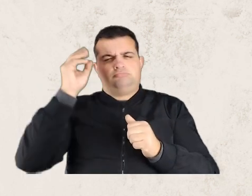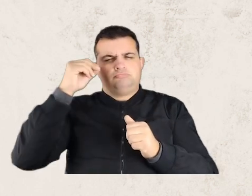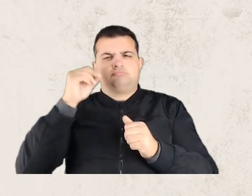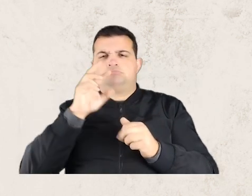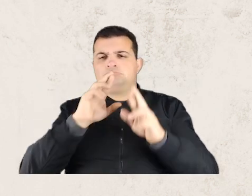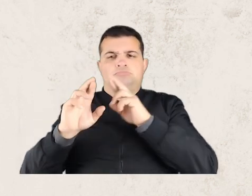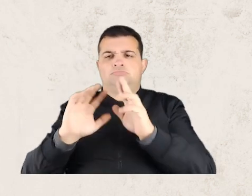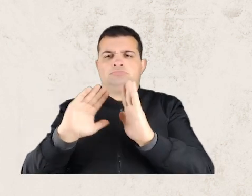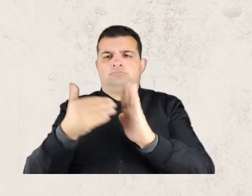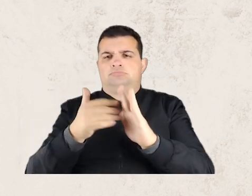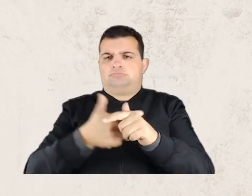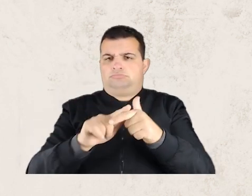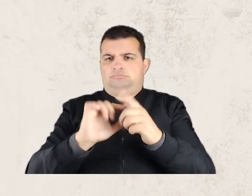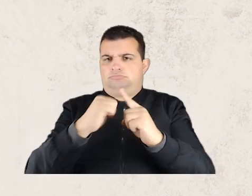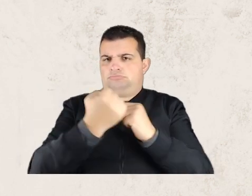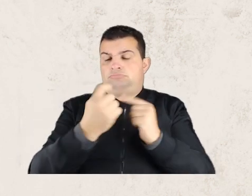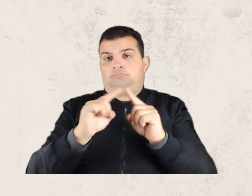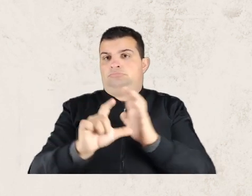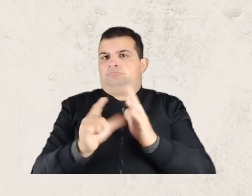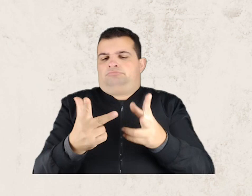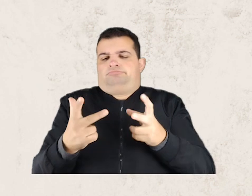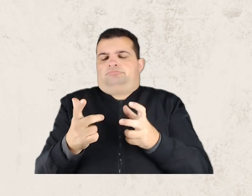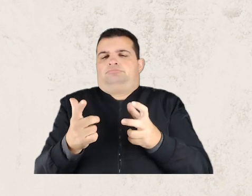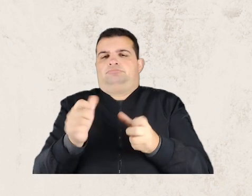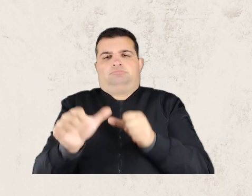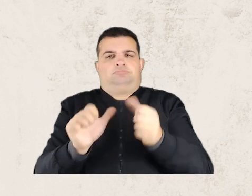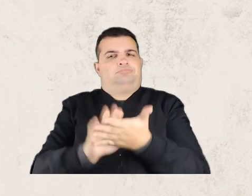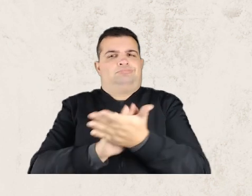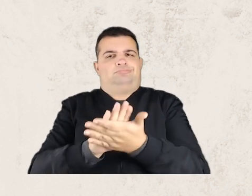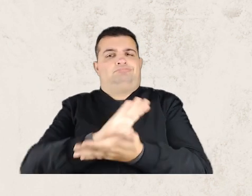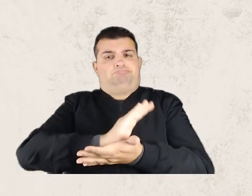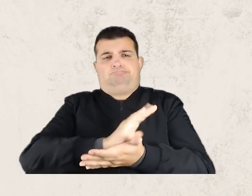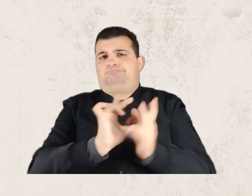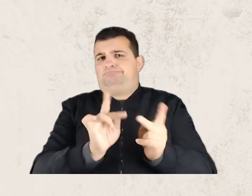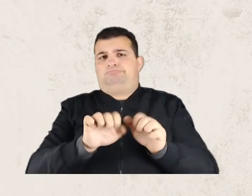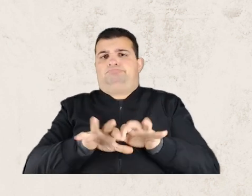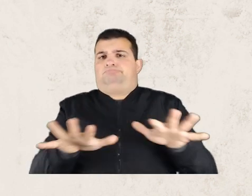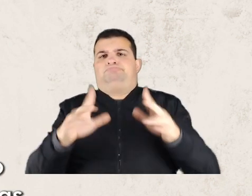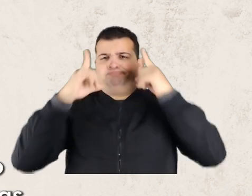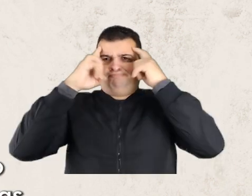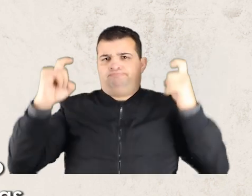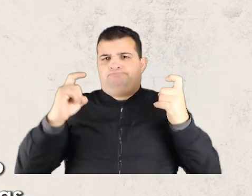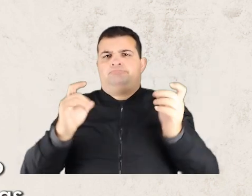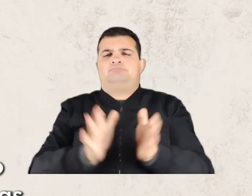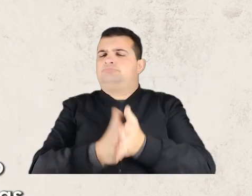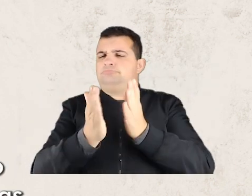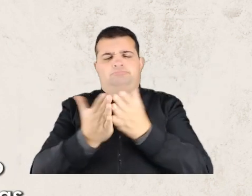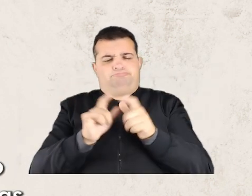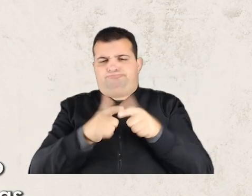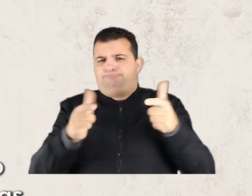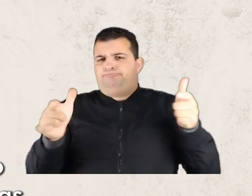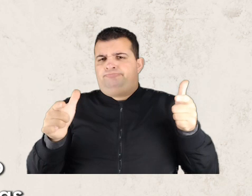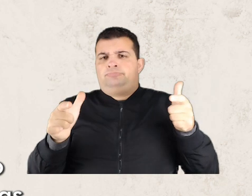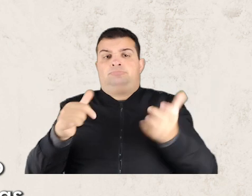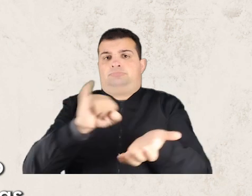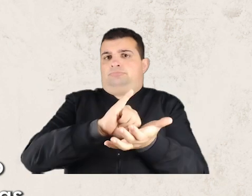60, segundo Silvia Lani, existia um clima de otimismo. Parecia que a psicologia social daria respostas a todos os problemas